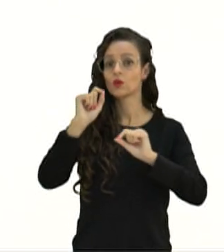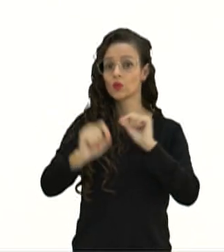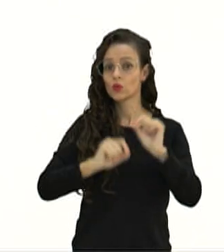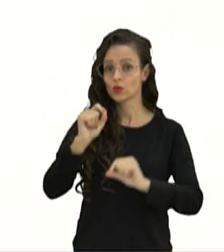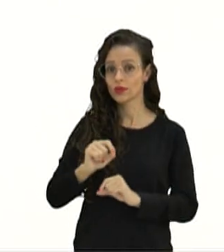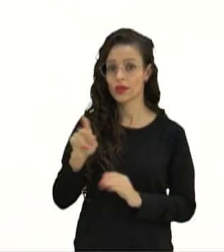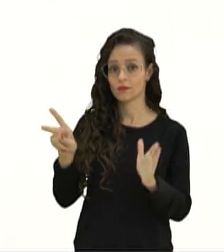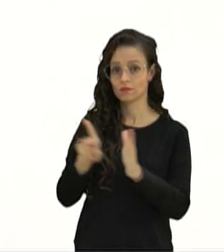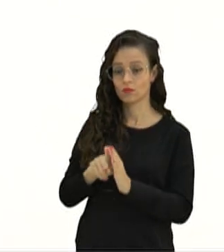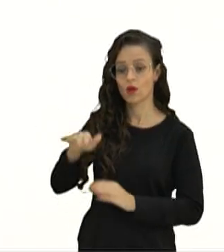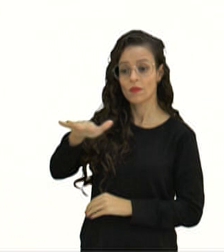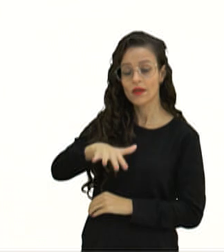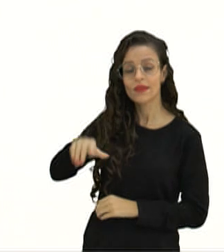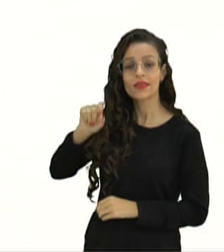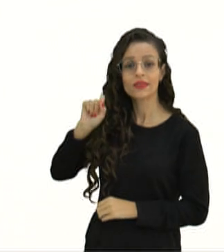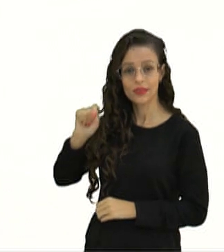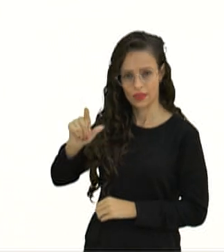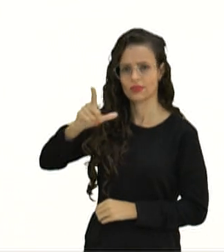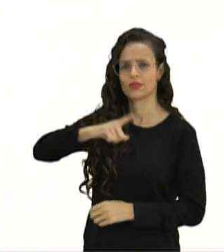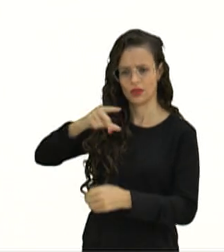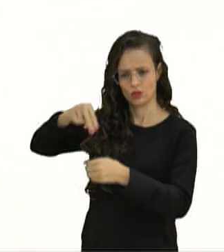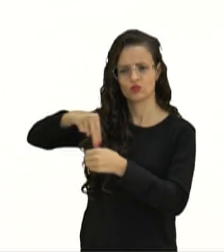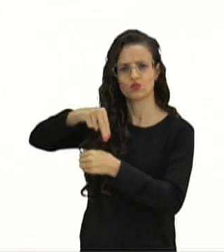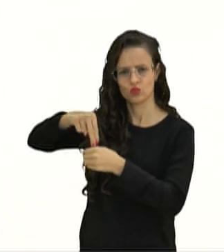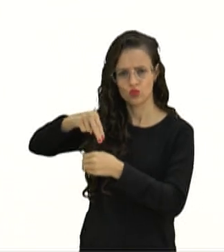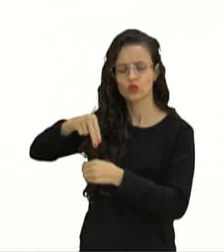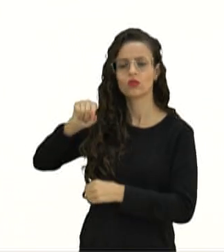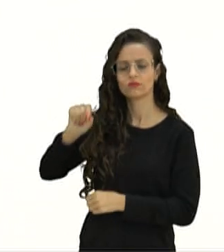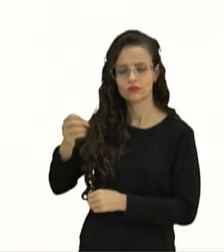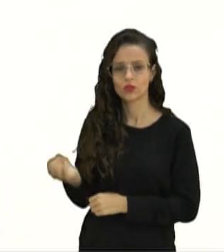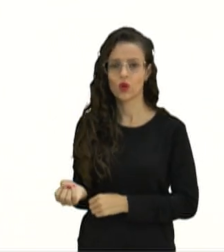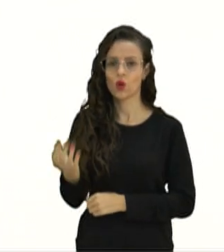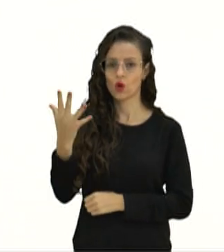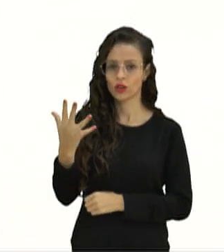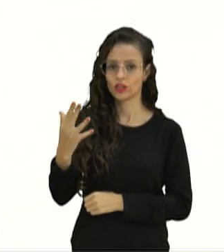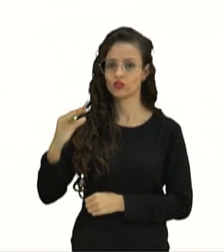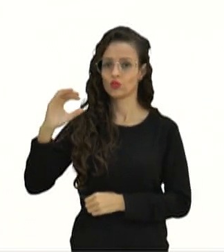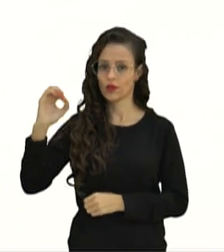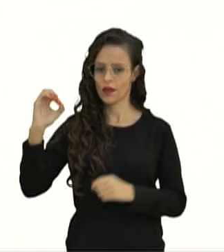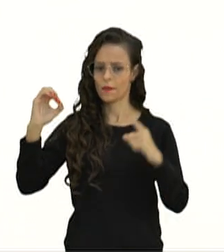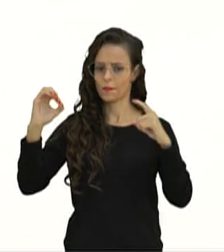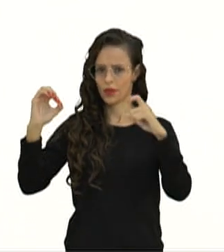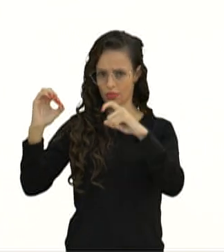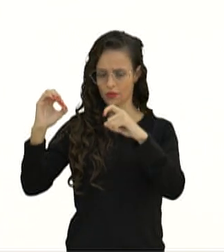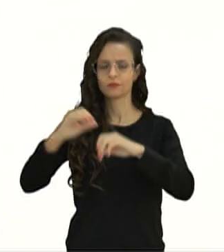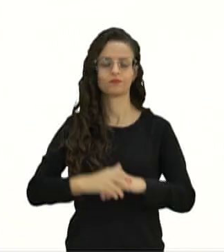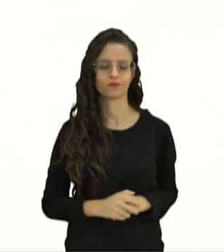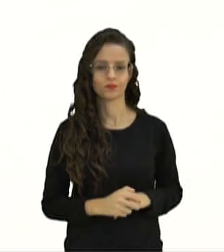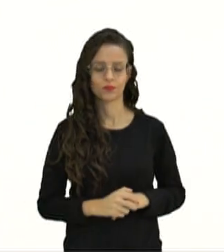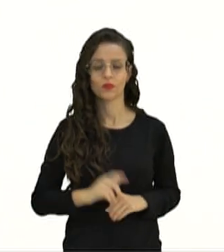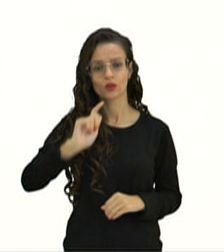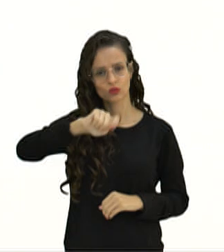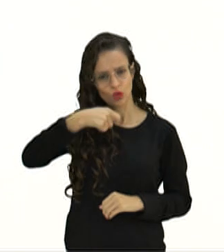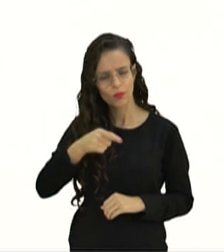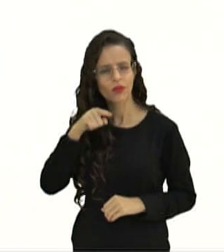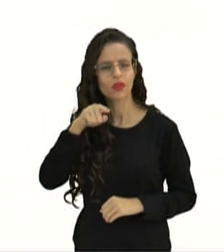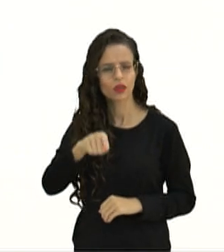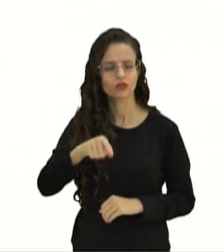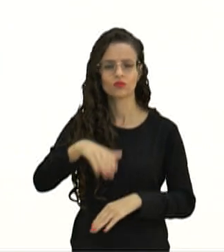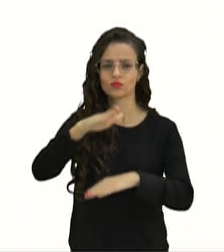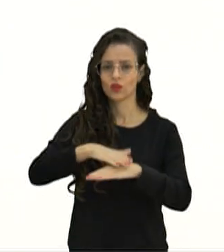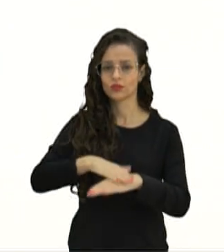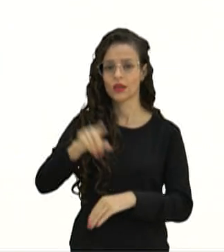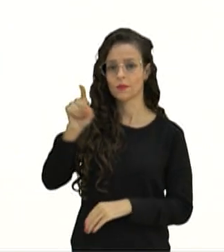seres eucariontes, nos seres que têm núcleo, dá origem aos gametas. Sobre essa afirmação,